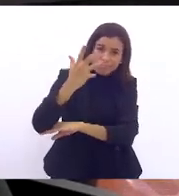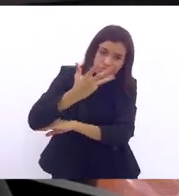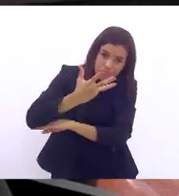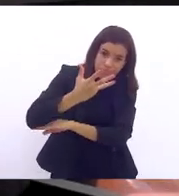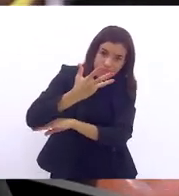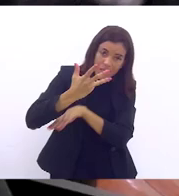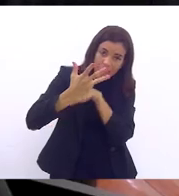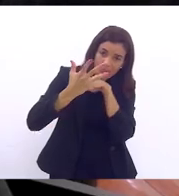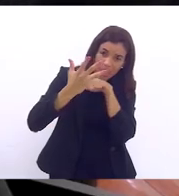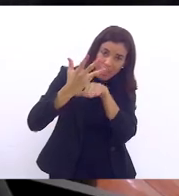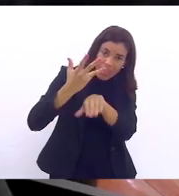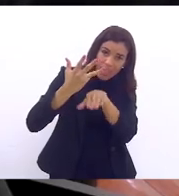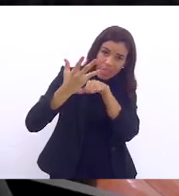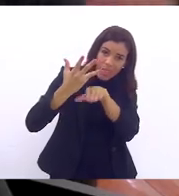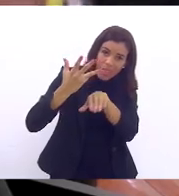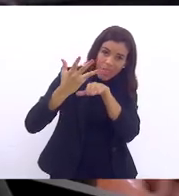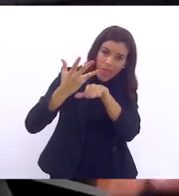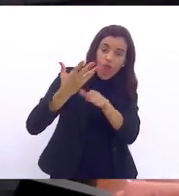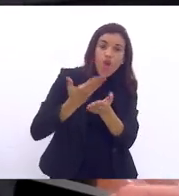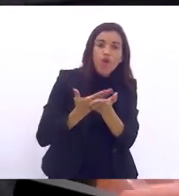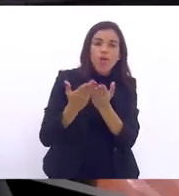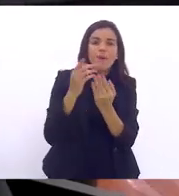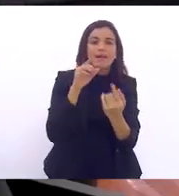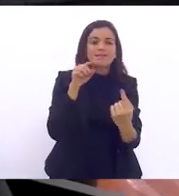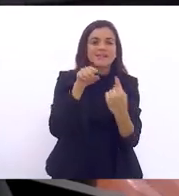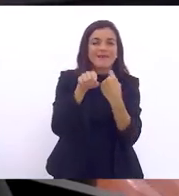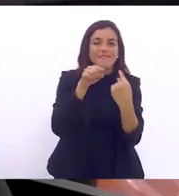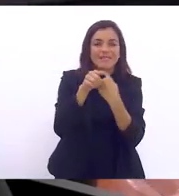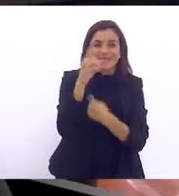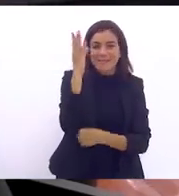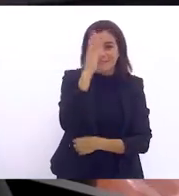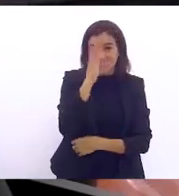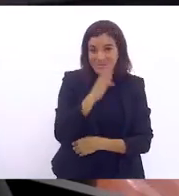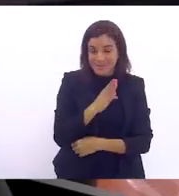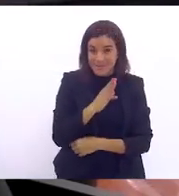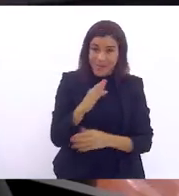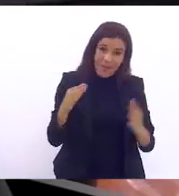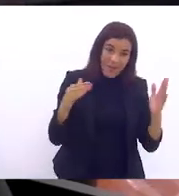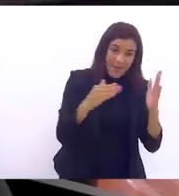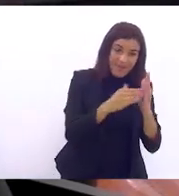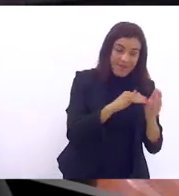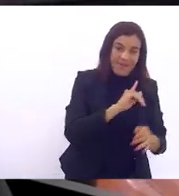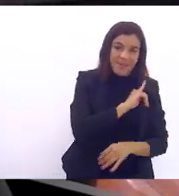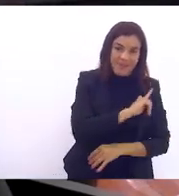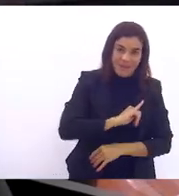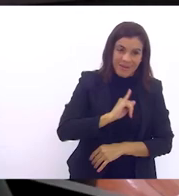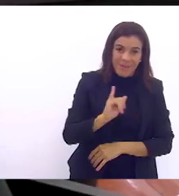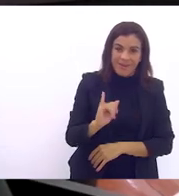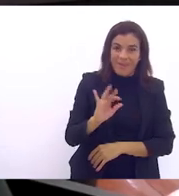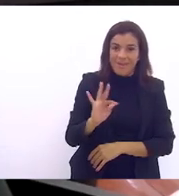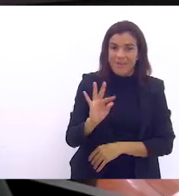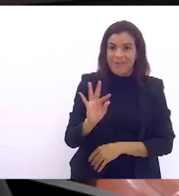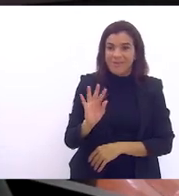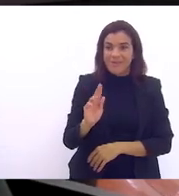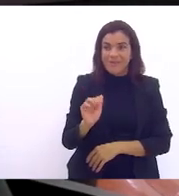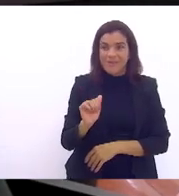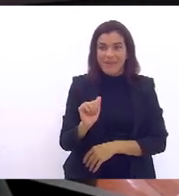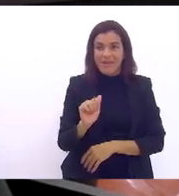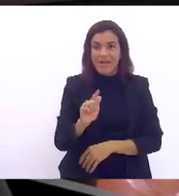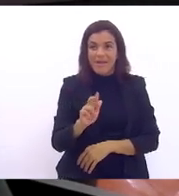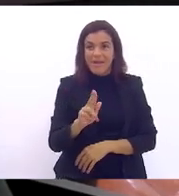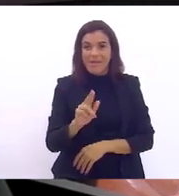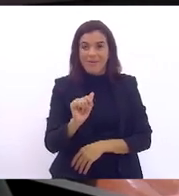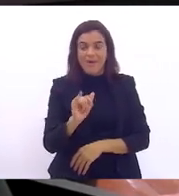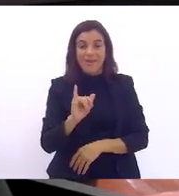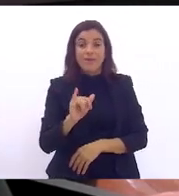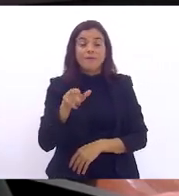para vocês o mato começa da Avenida Brasil até Itaguaí aonde eu transito diariamente a pista